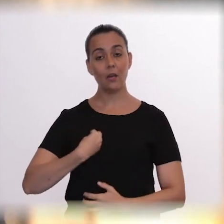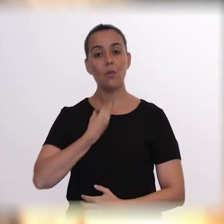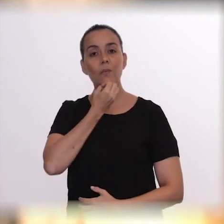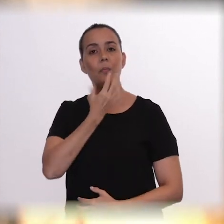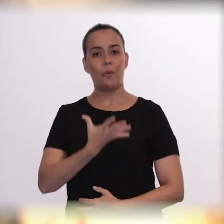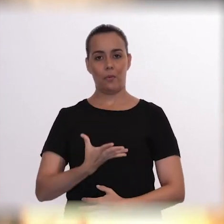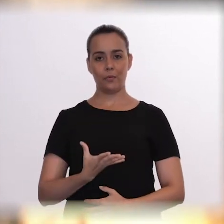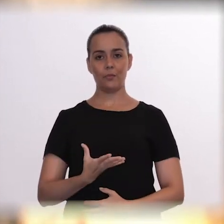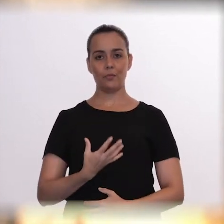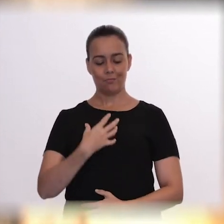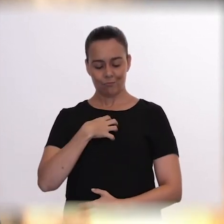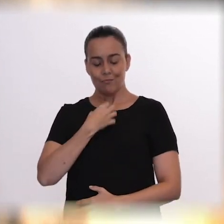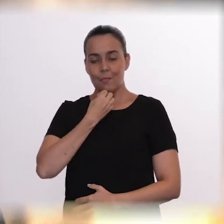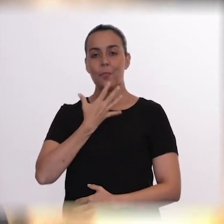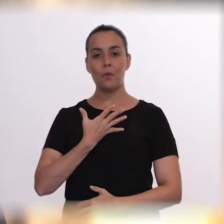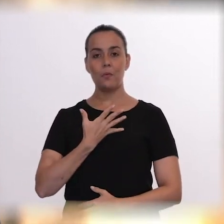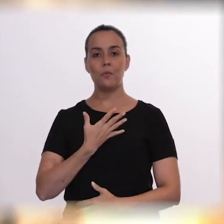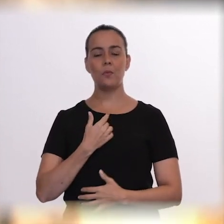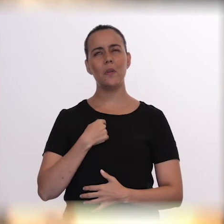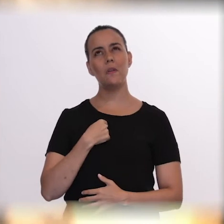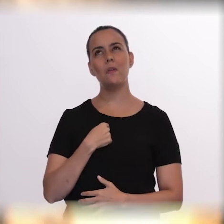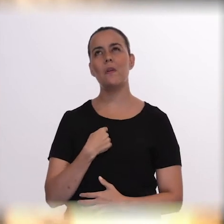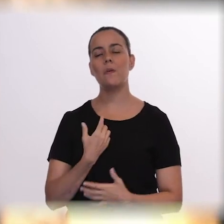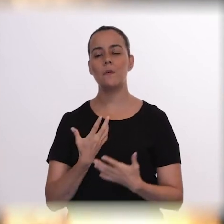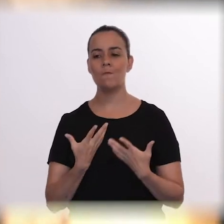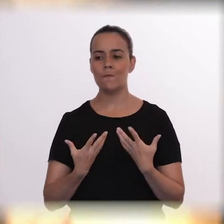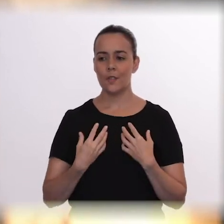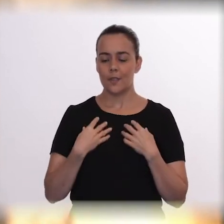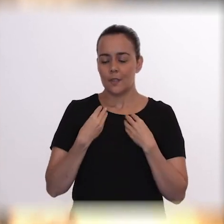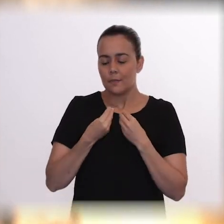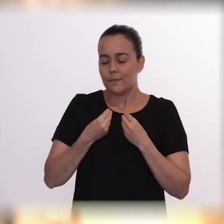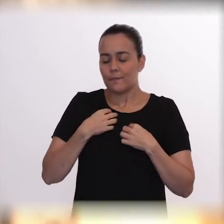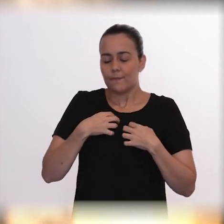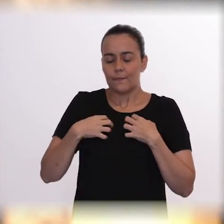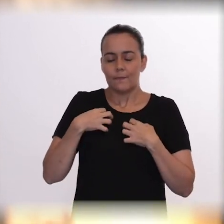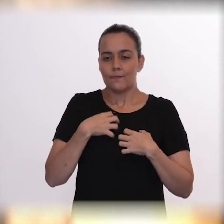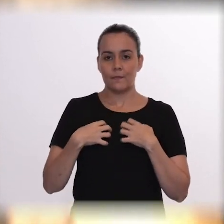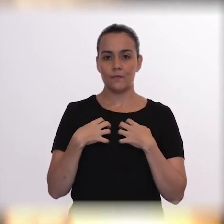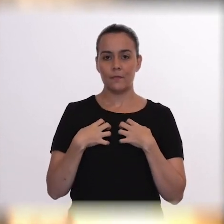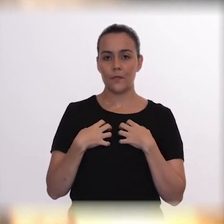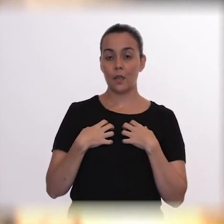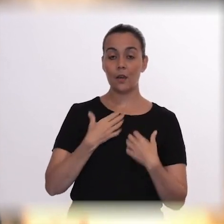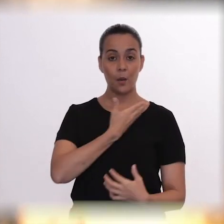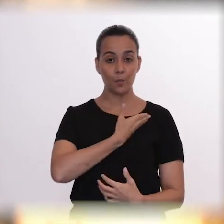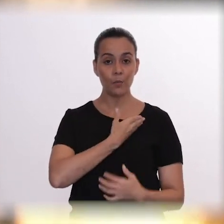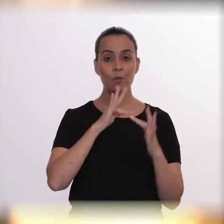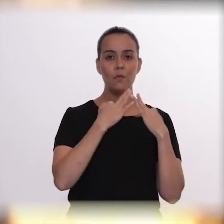Acho que a primeira coisa que todo mundo sempre perguntou era como que eu tava.